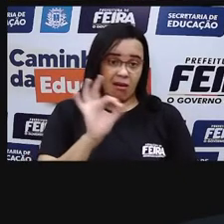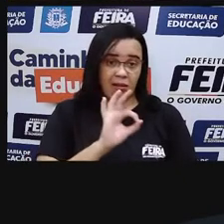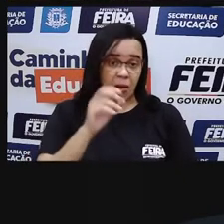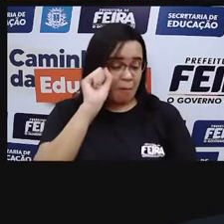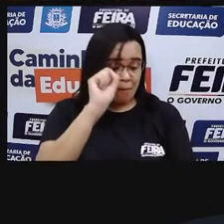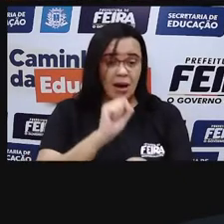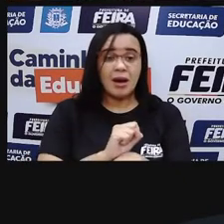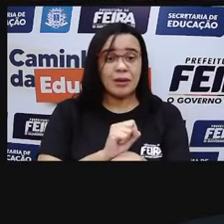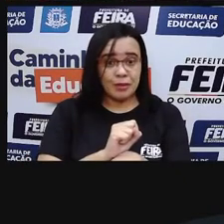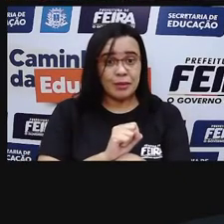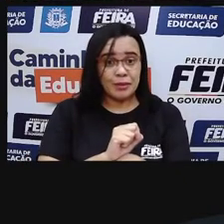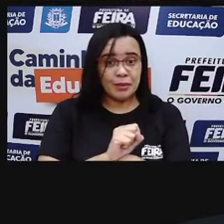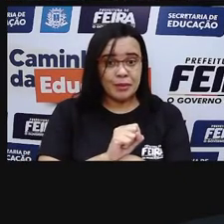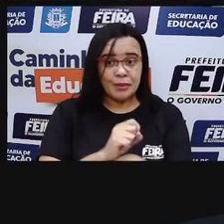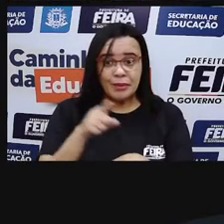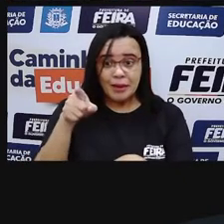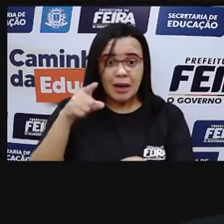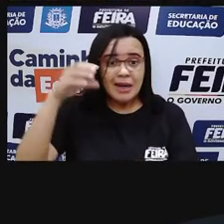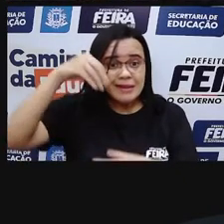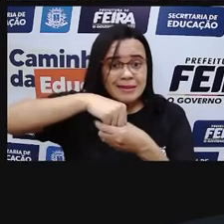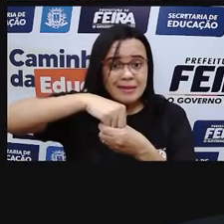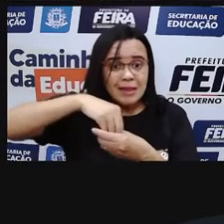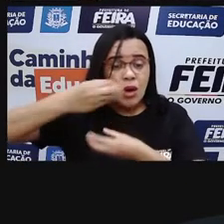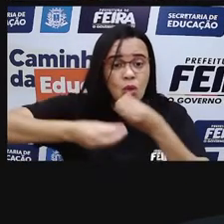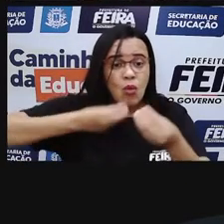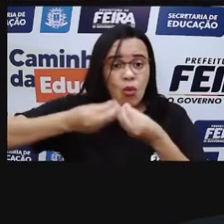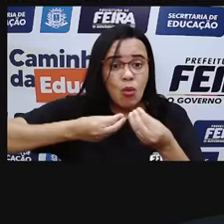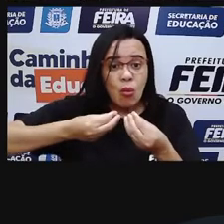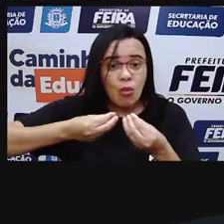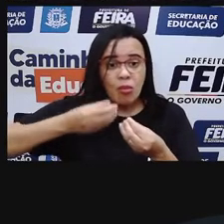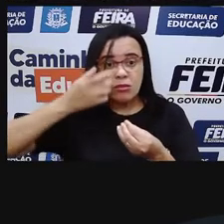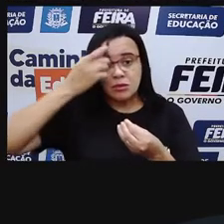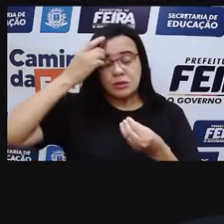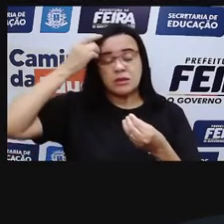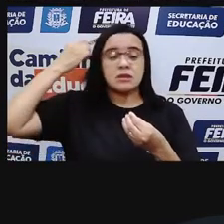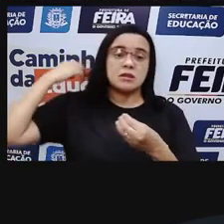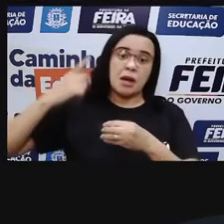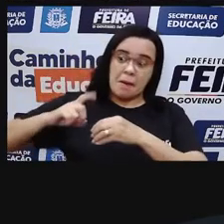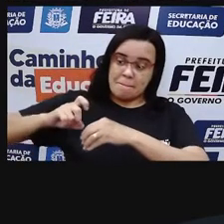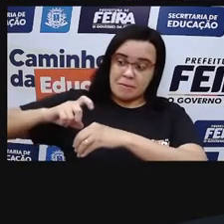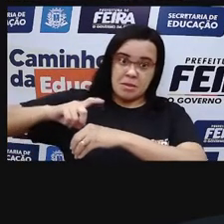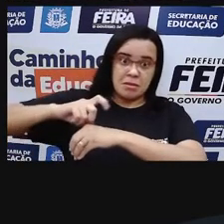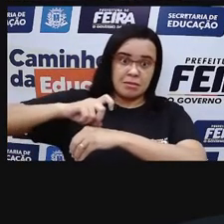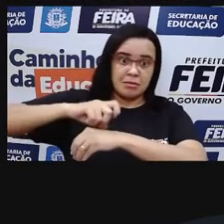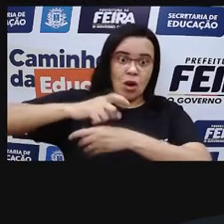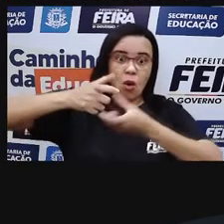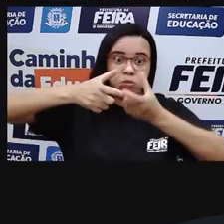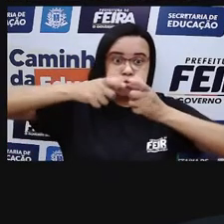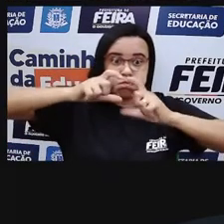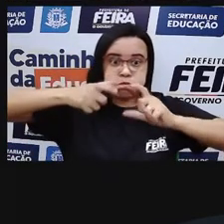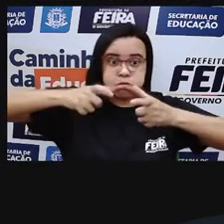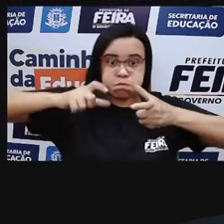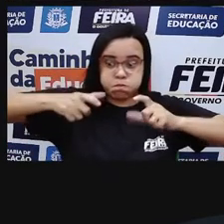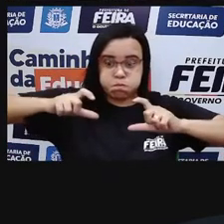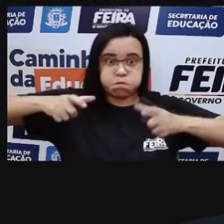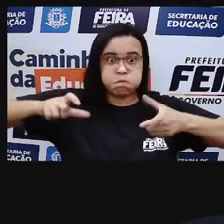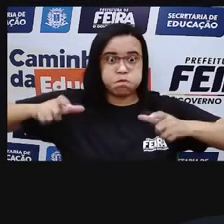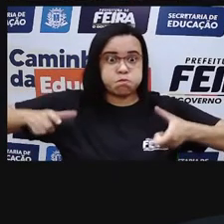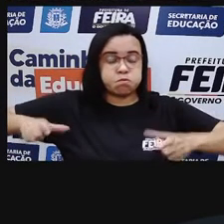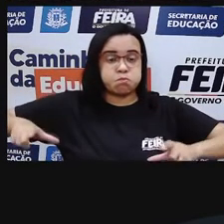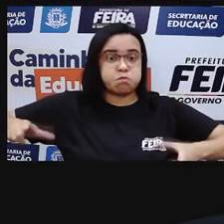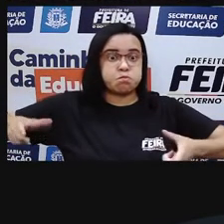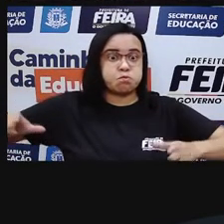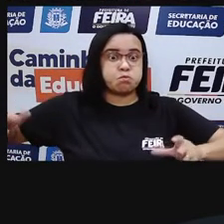se reproduziram. E elas cresceram em quantidade no corpo de Furostreco. E o que